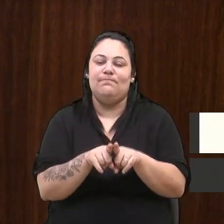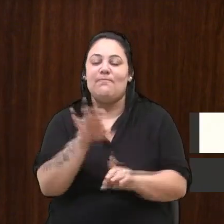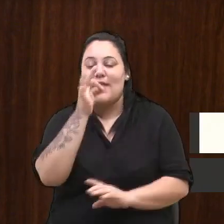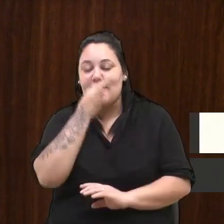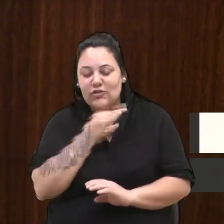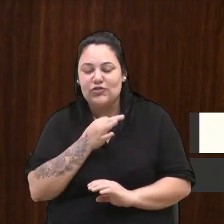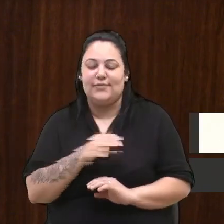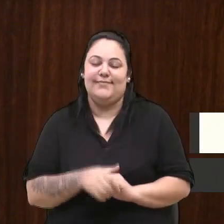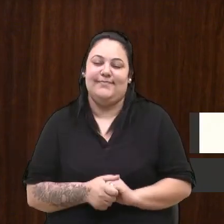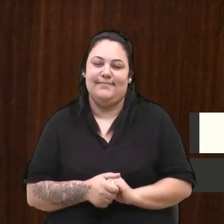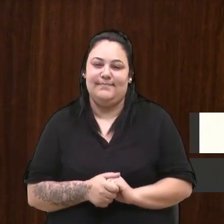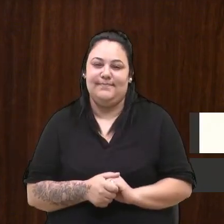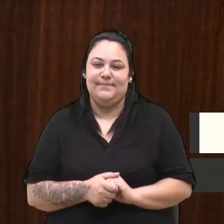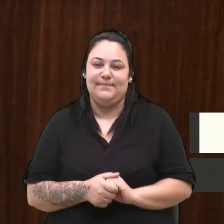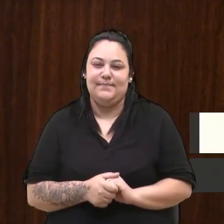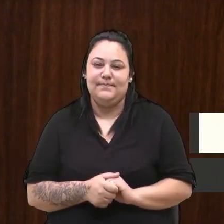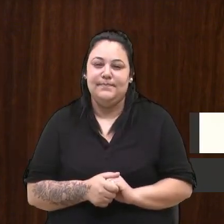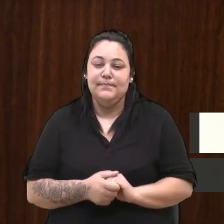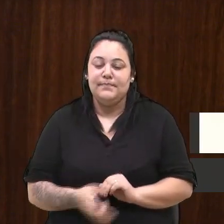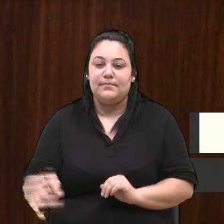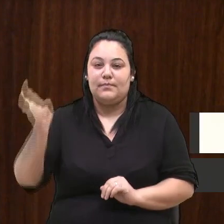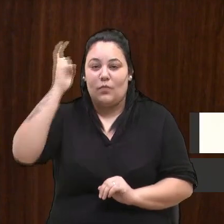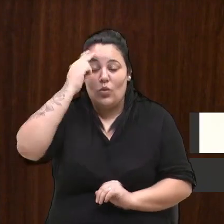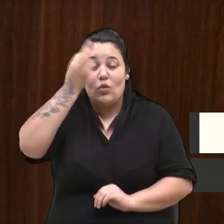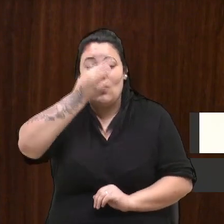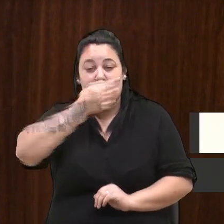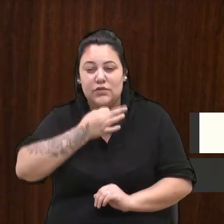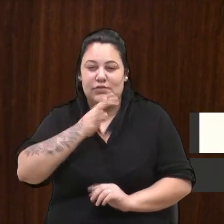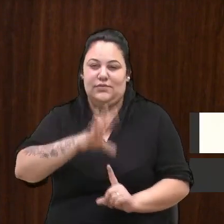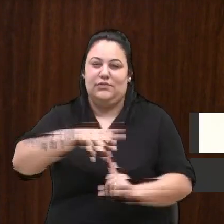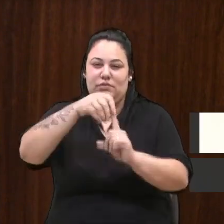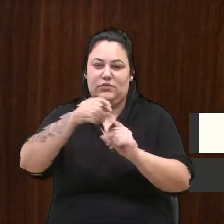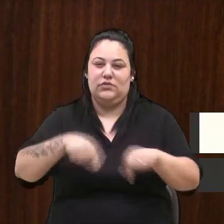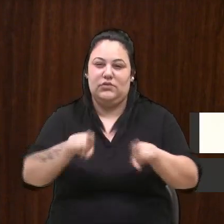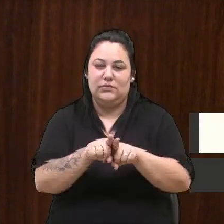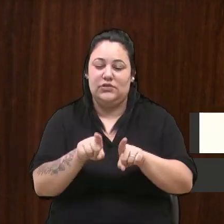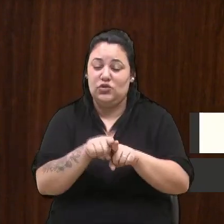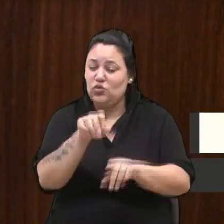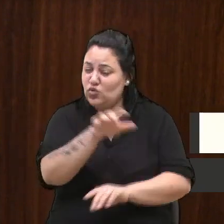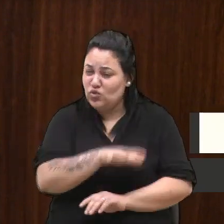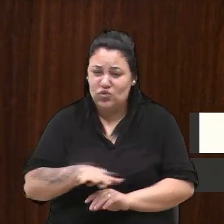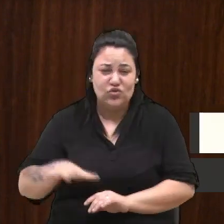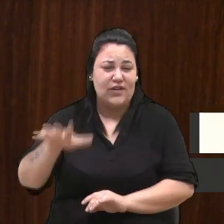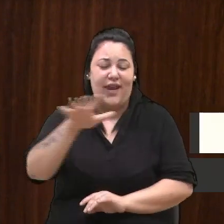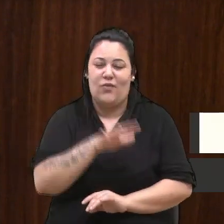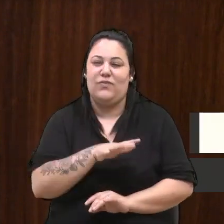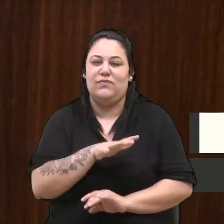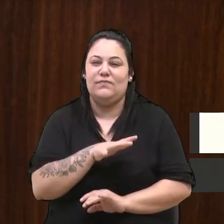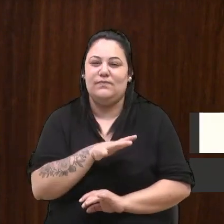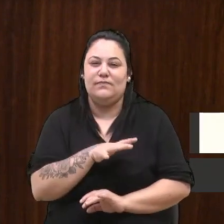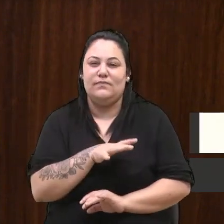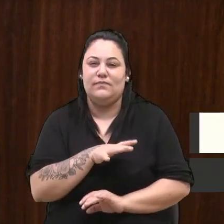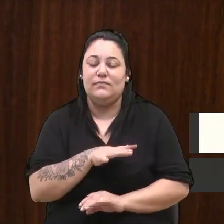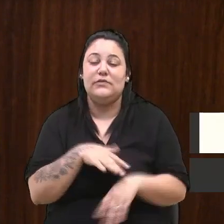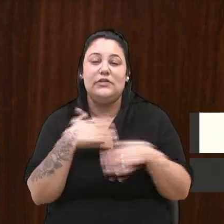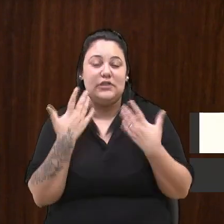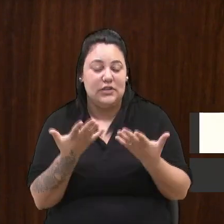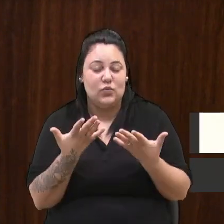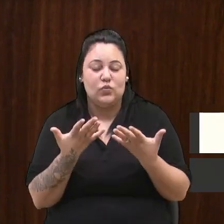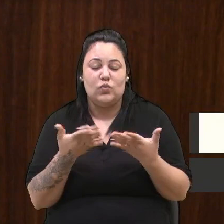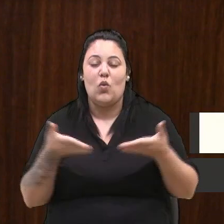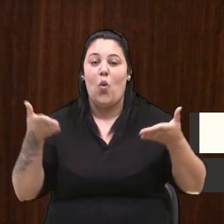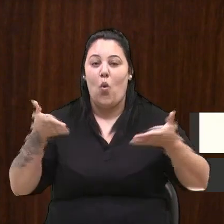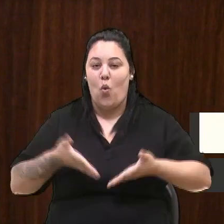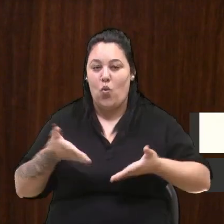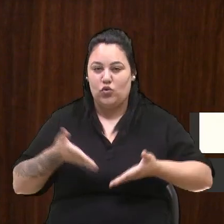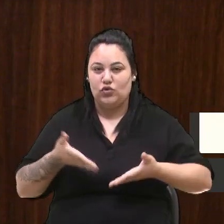Sul, para a cultura de Caxias do Sul como um todo. Então, hoje é um dia